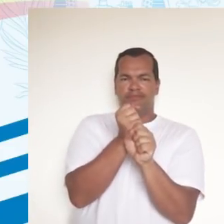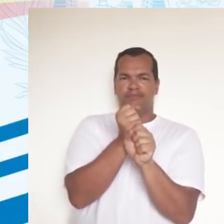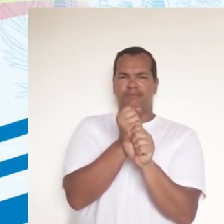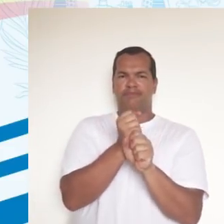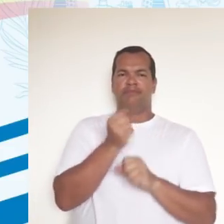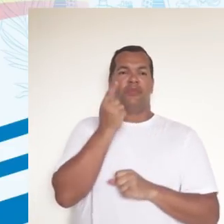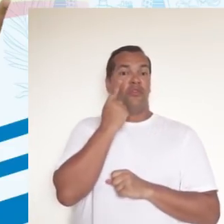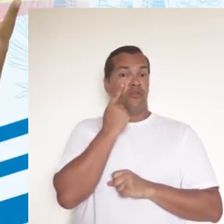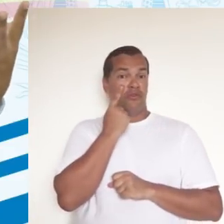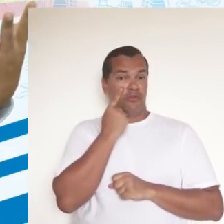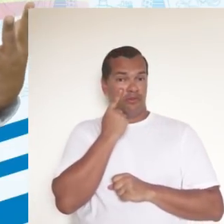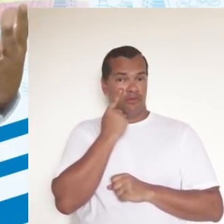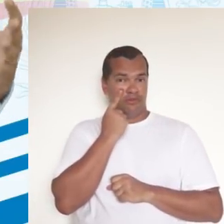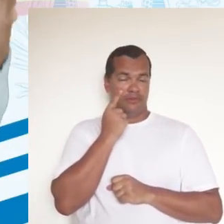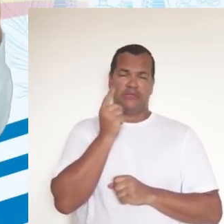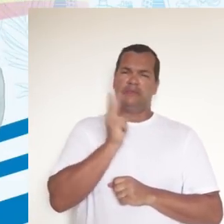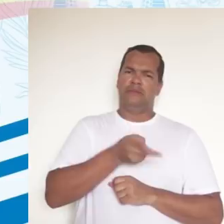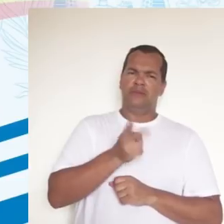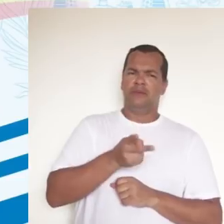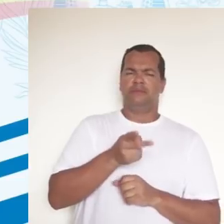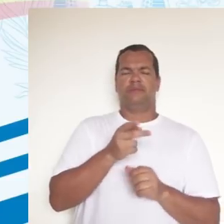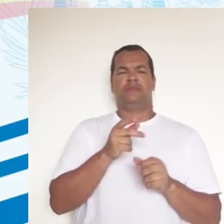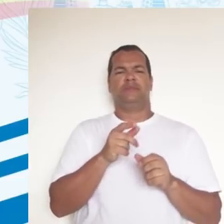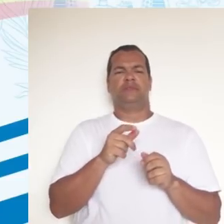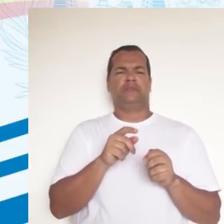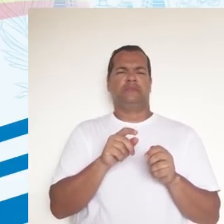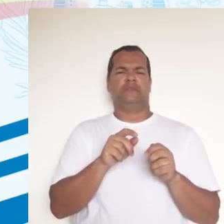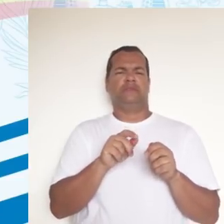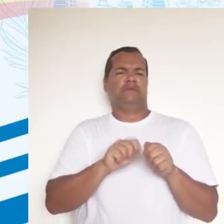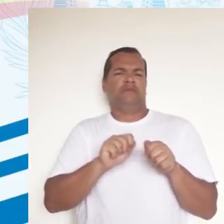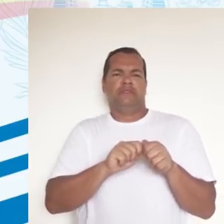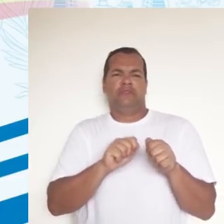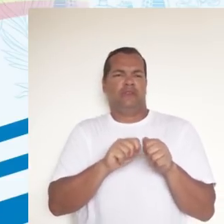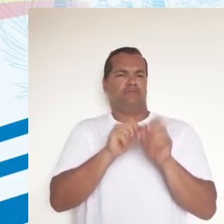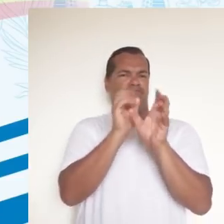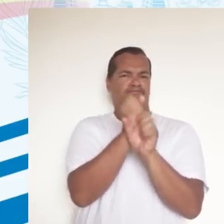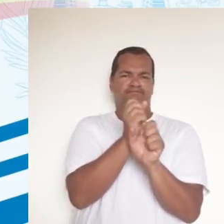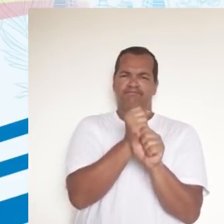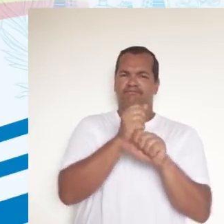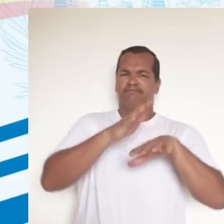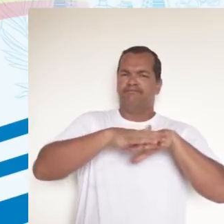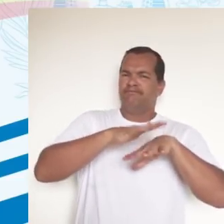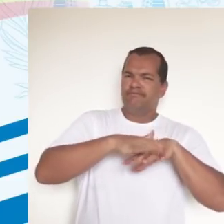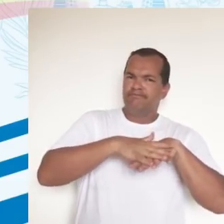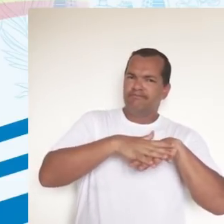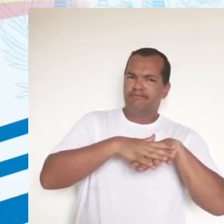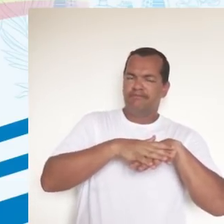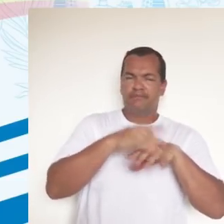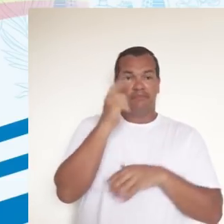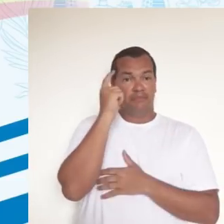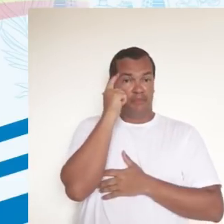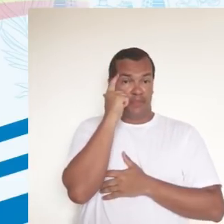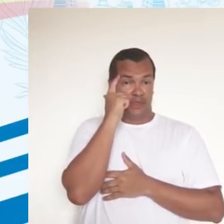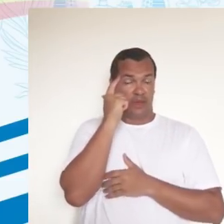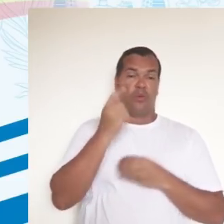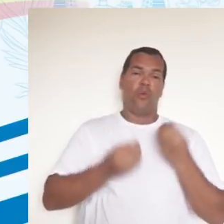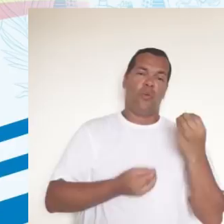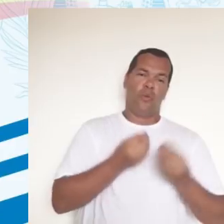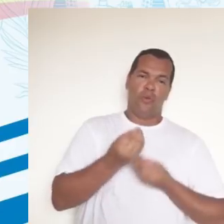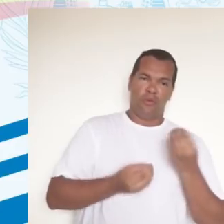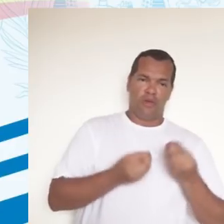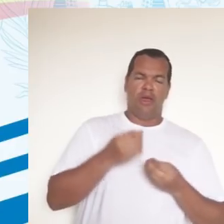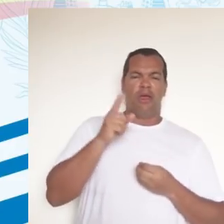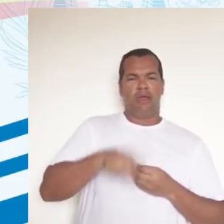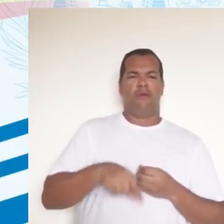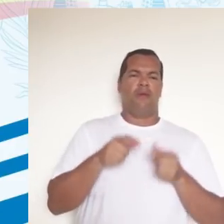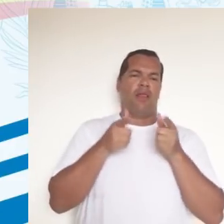matemáticas. Veja que quando nós estamos falando sobre a matemática, nós temos que entender que matemática é